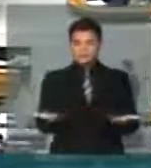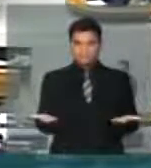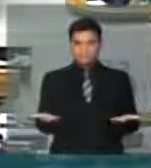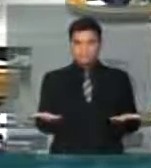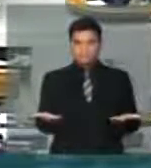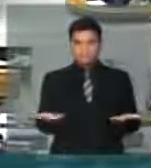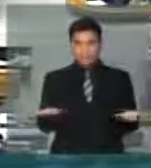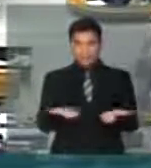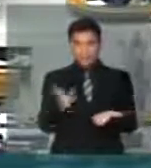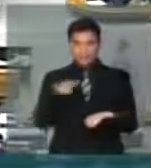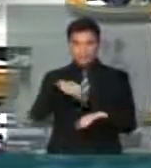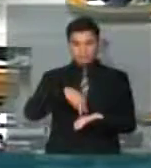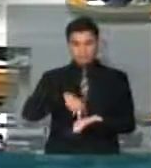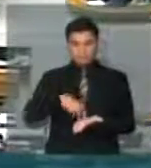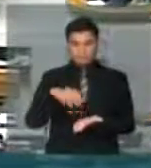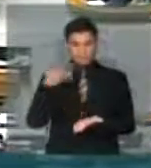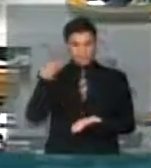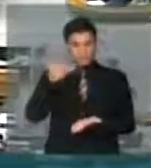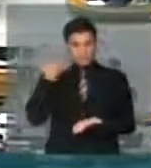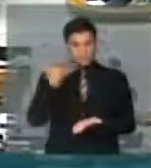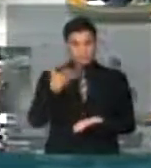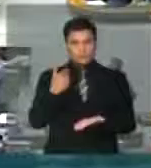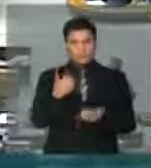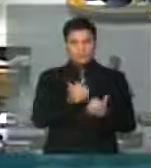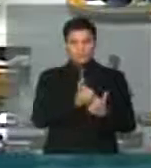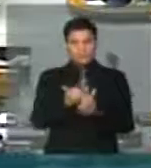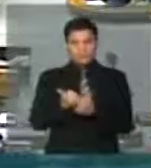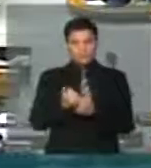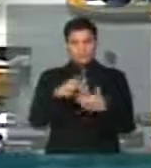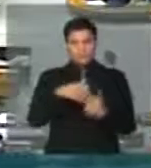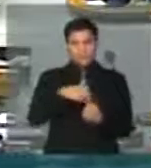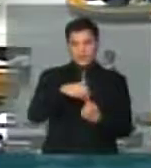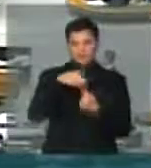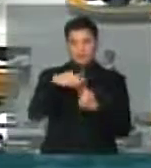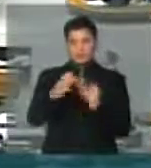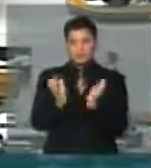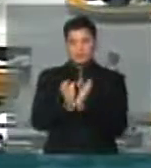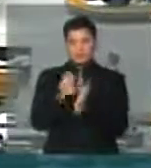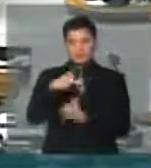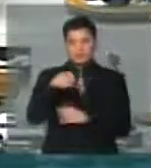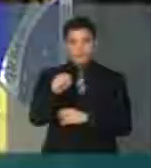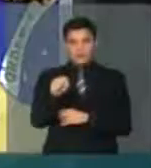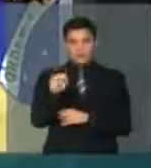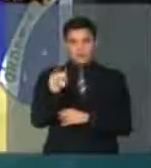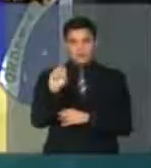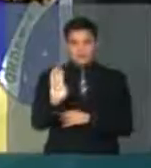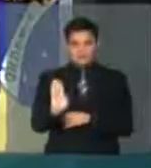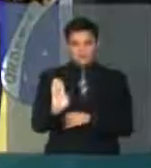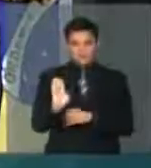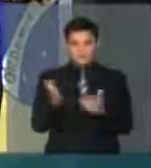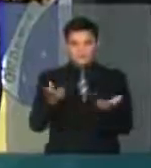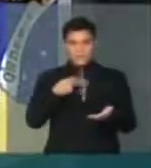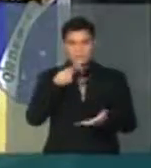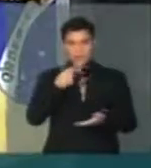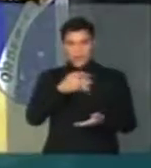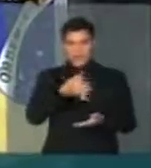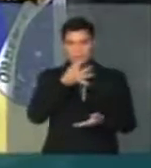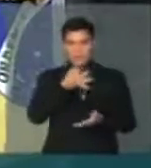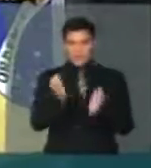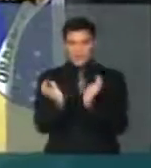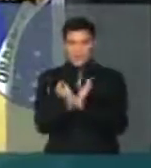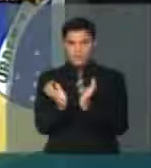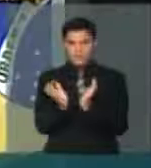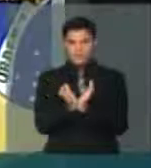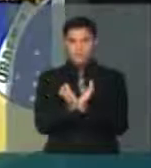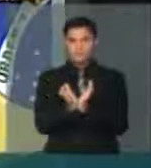hoje como vice-líder do PSB para registrar a nossa posição pessoal e a